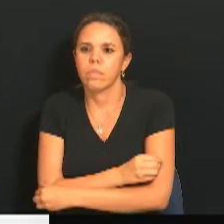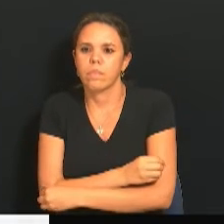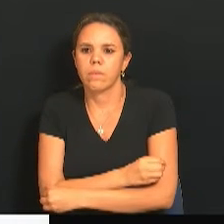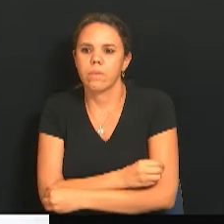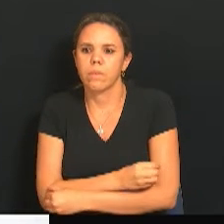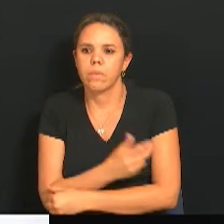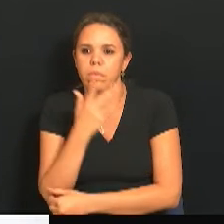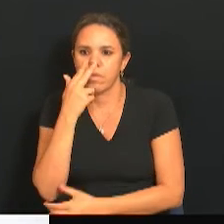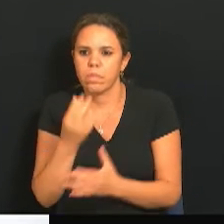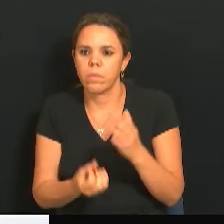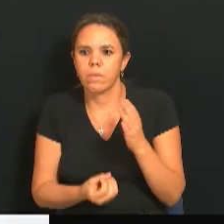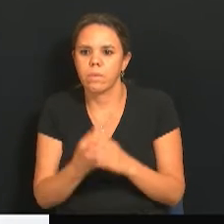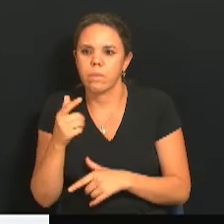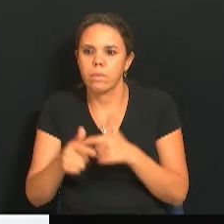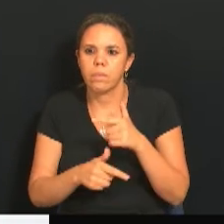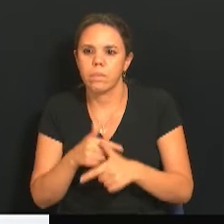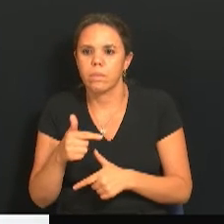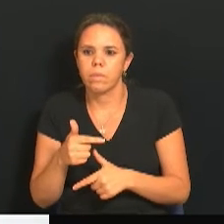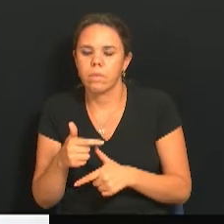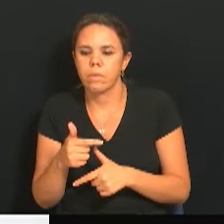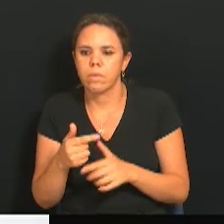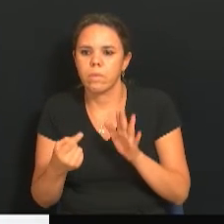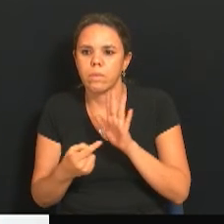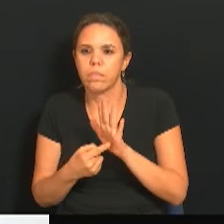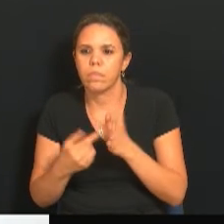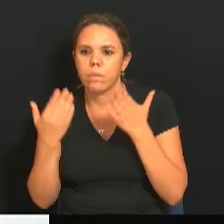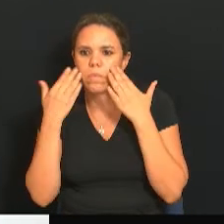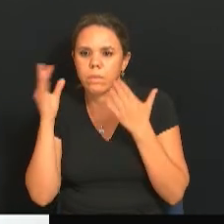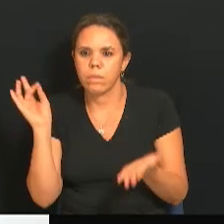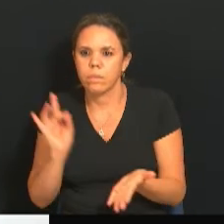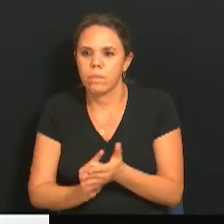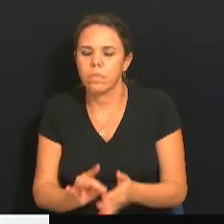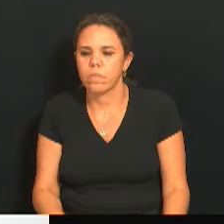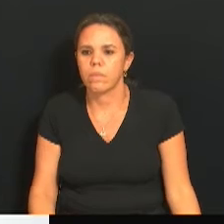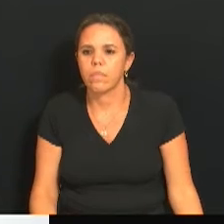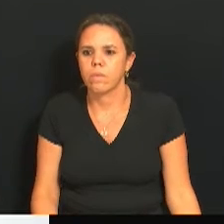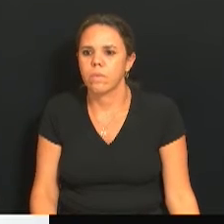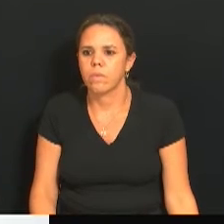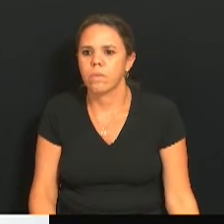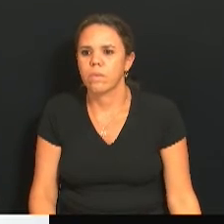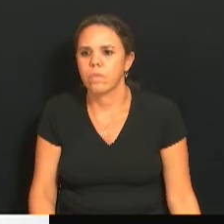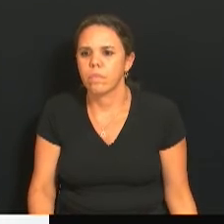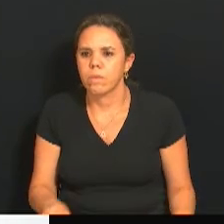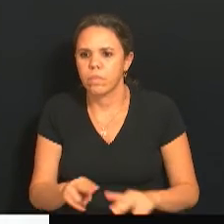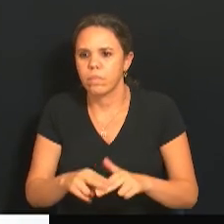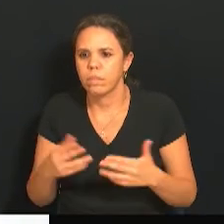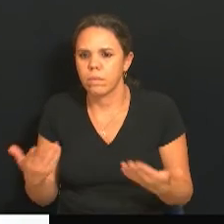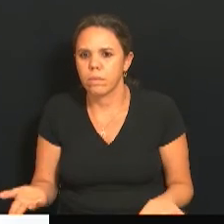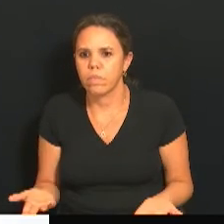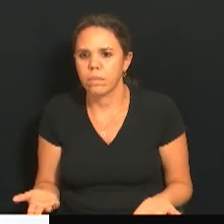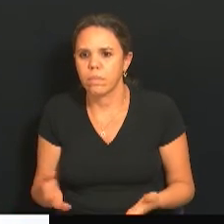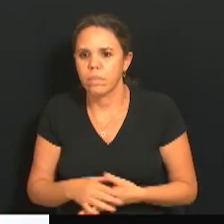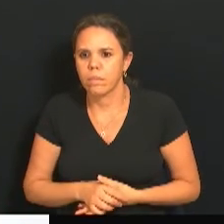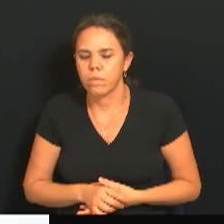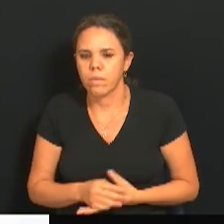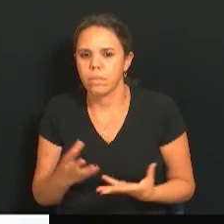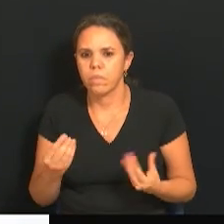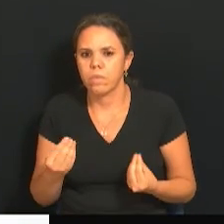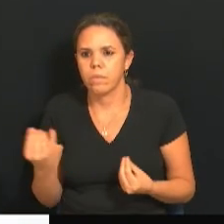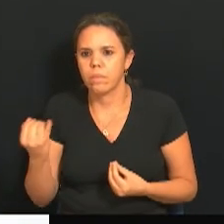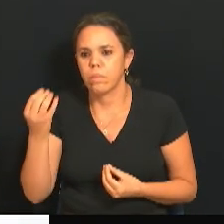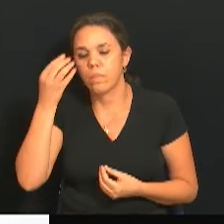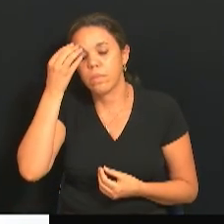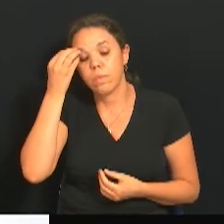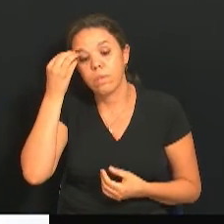apareça, que esse trabalho ele se mostre efetivo, justamente por conta disso. E aí é muito importante,